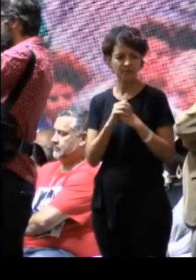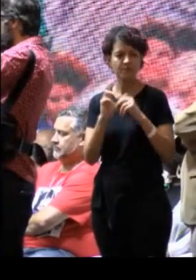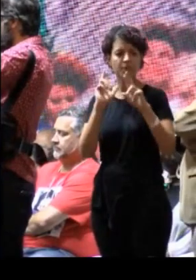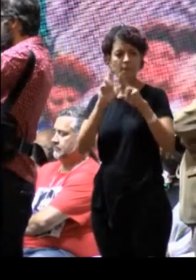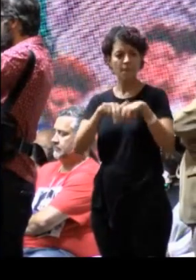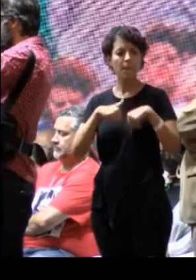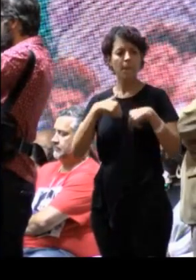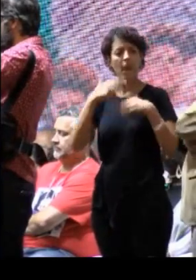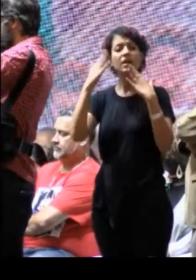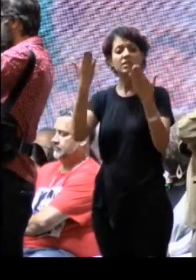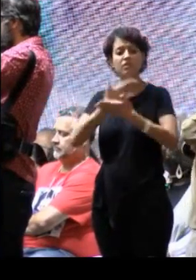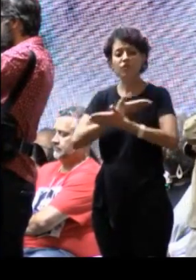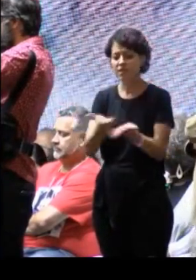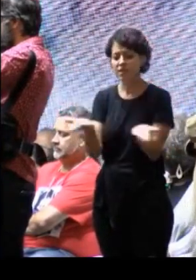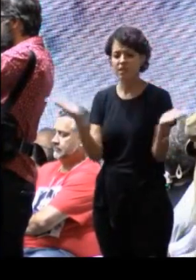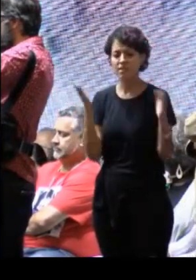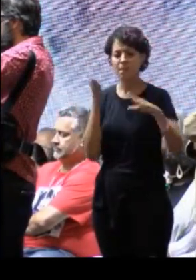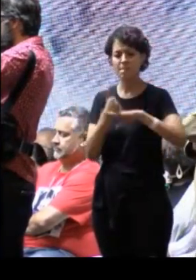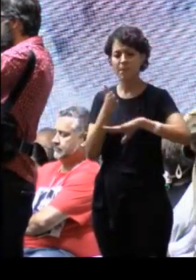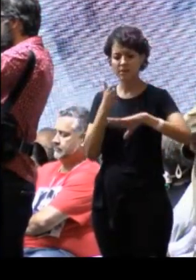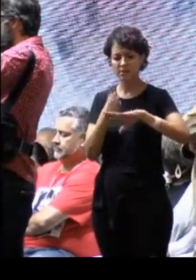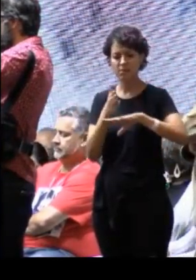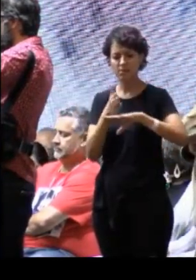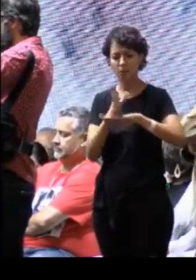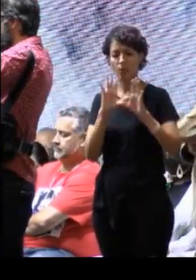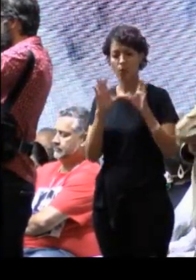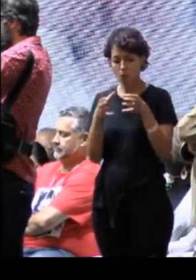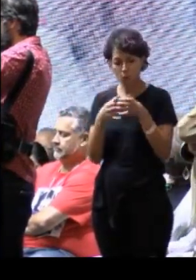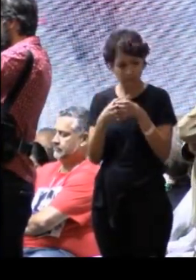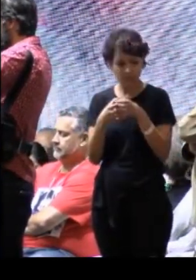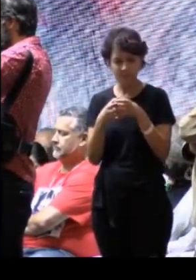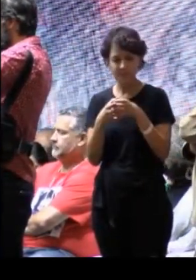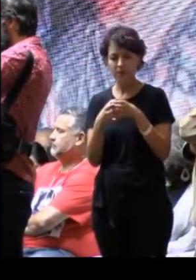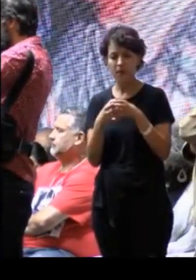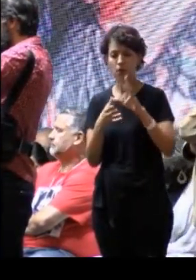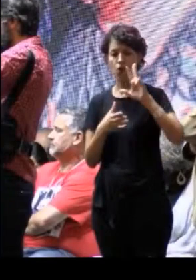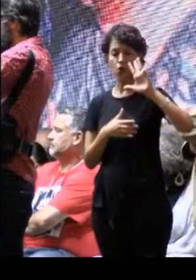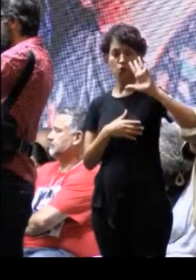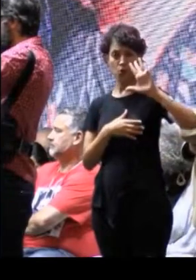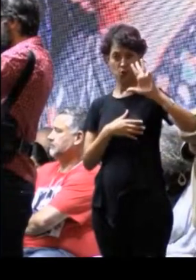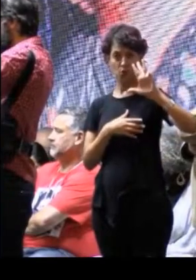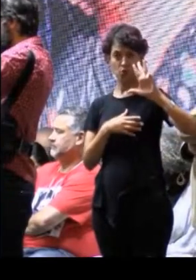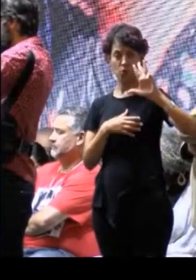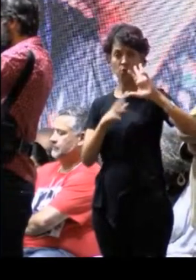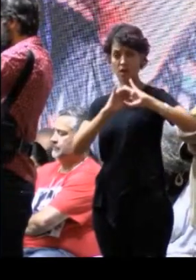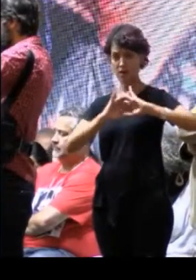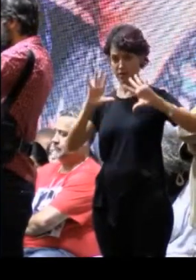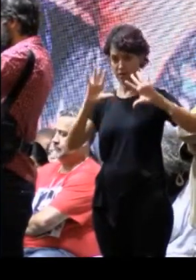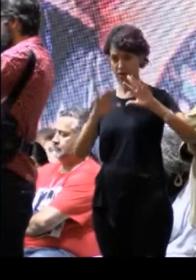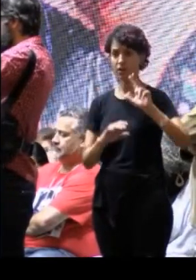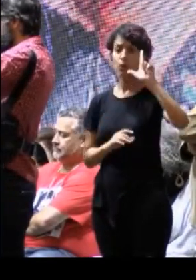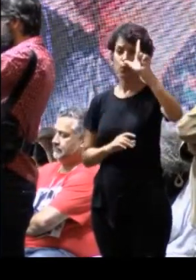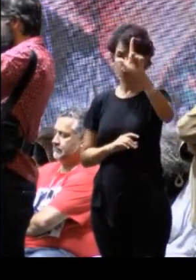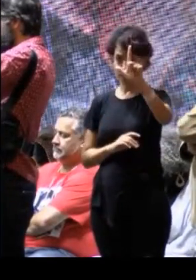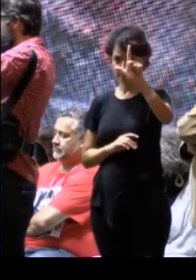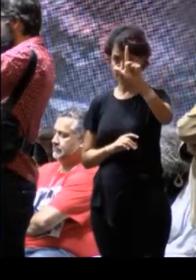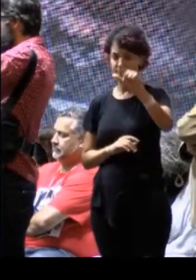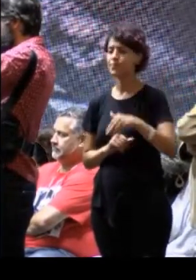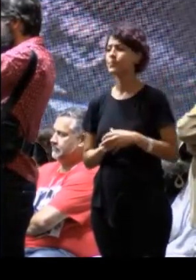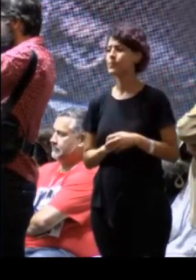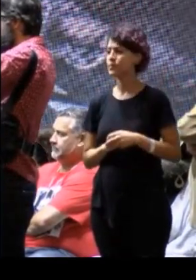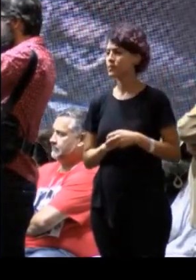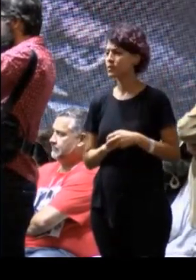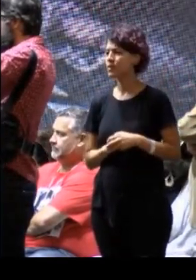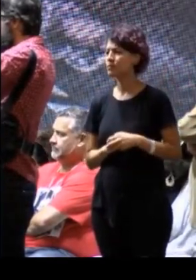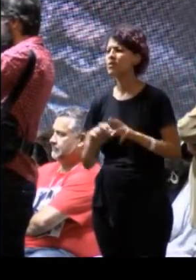que participaram do comitê Lula Livre, ao Paulo Campos, ao Guilherme, eu